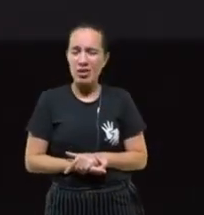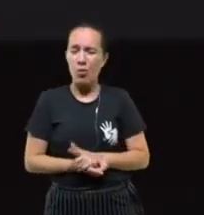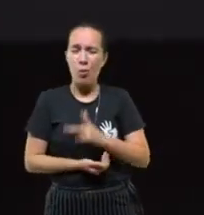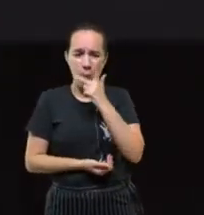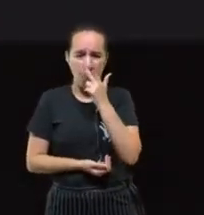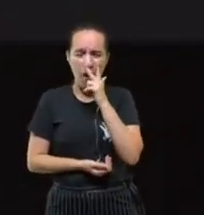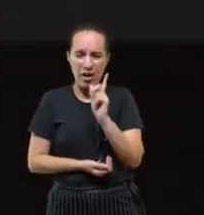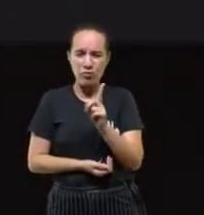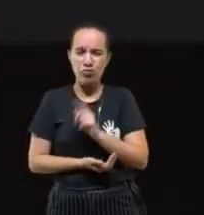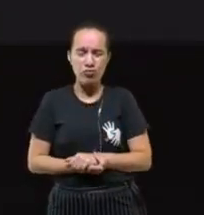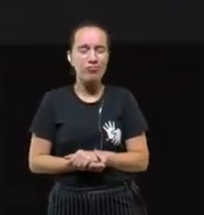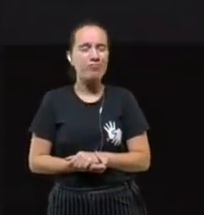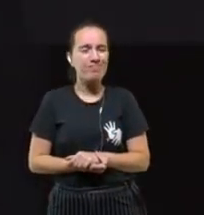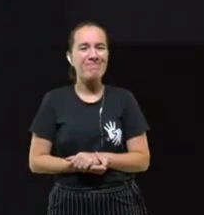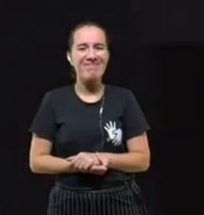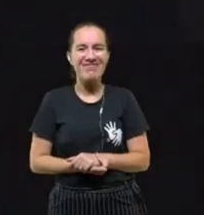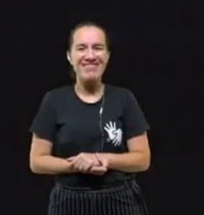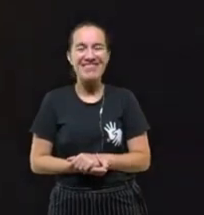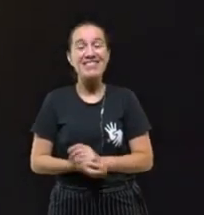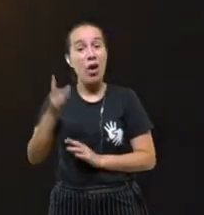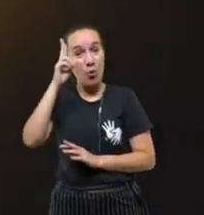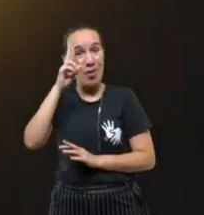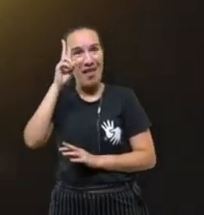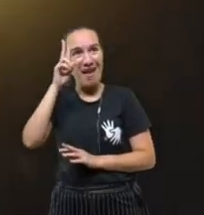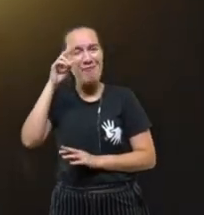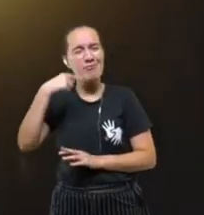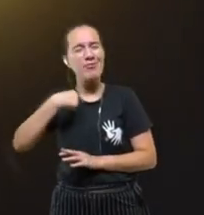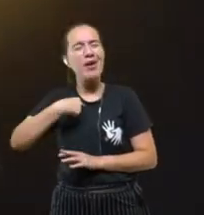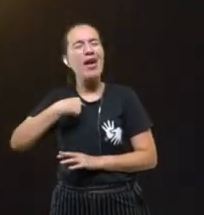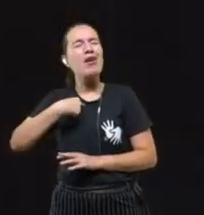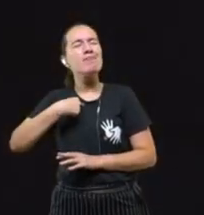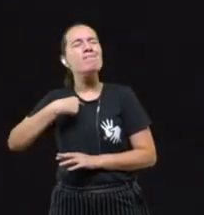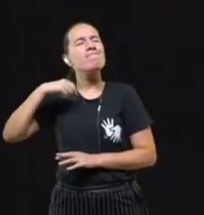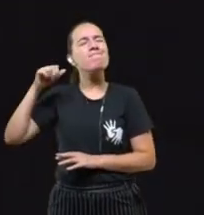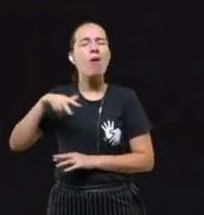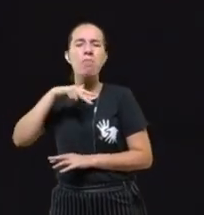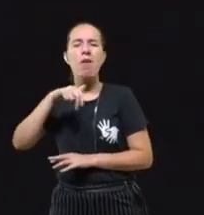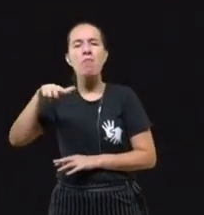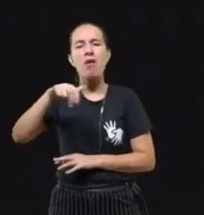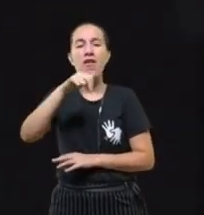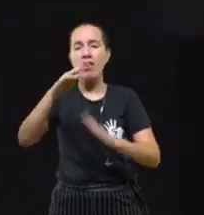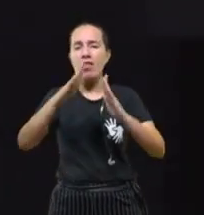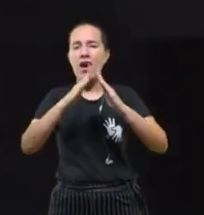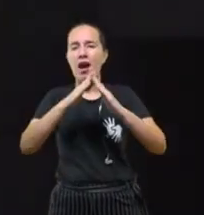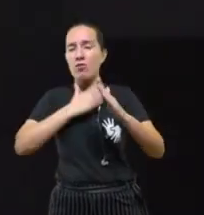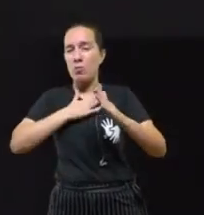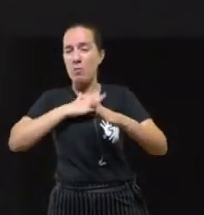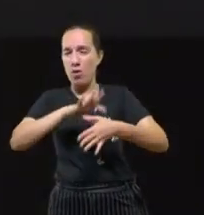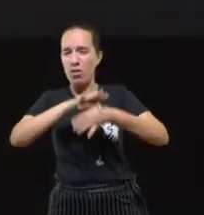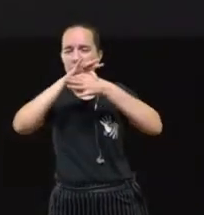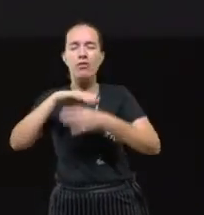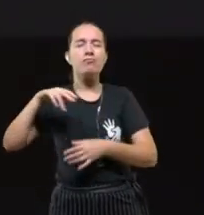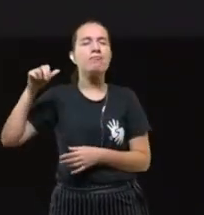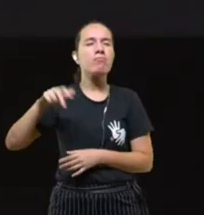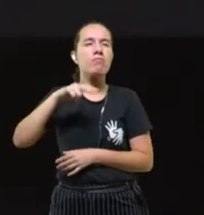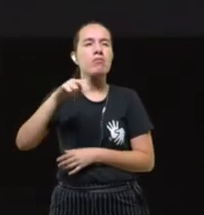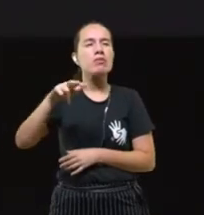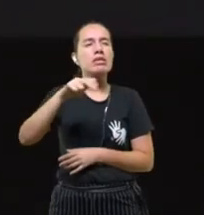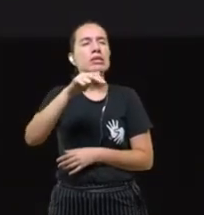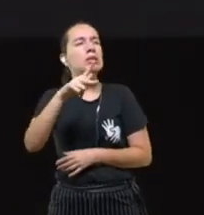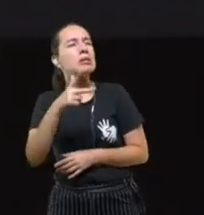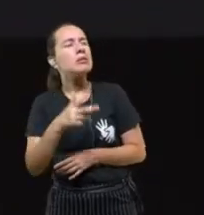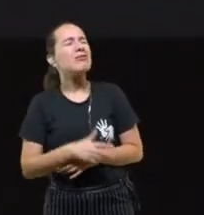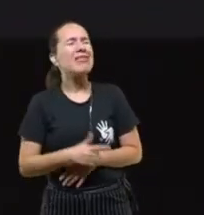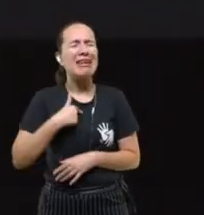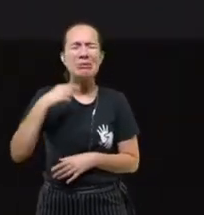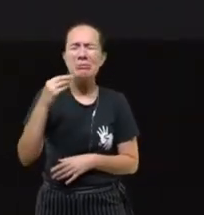deve estar bravo comigo. Eu me lembro, eu estava indo lá na casa do meu pai espiritual. E eu iria até chegar lá e confessar,